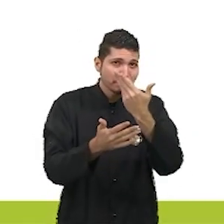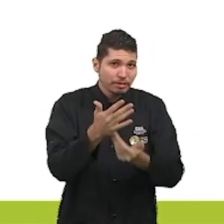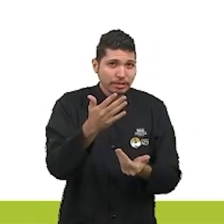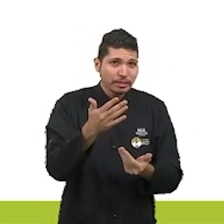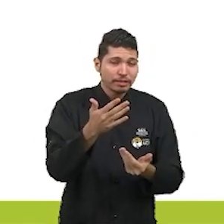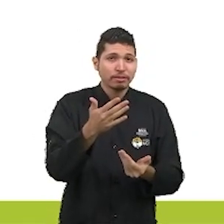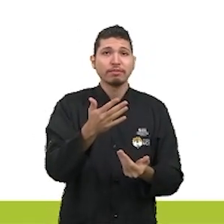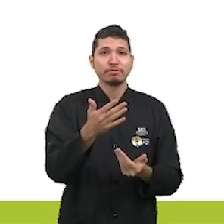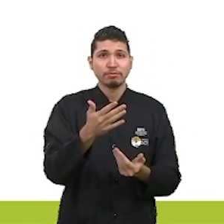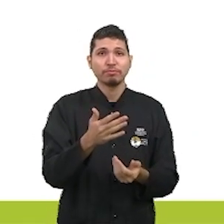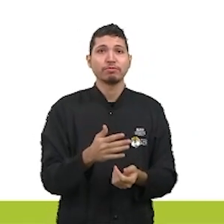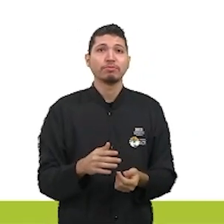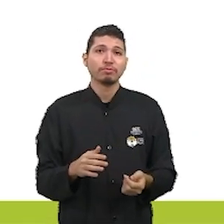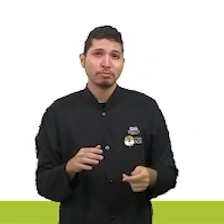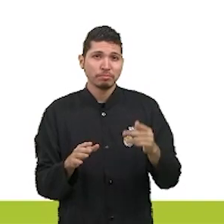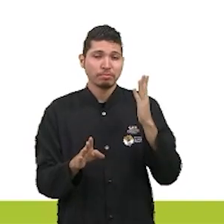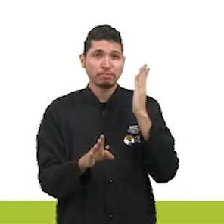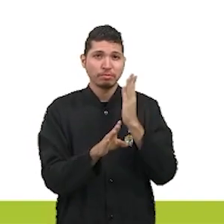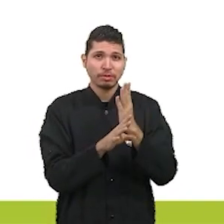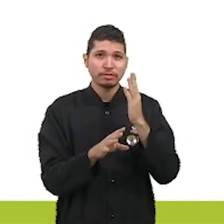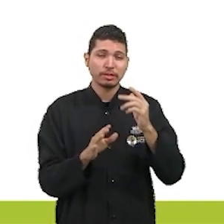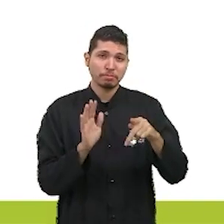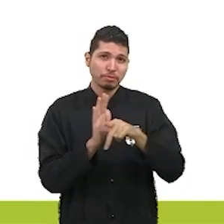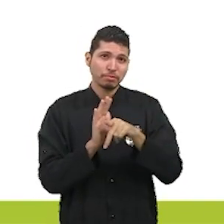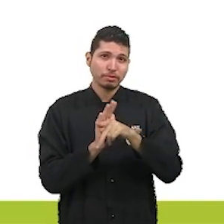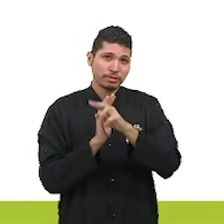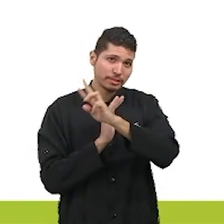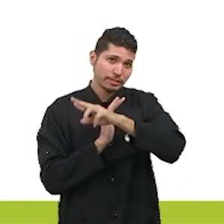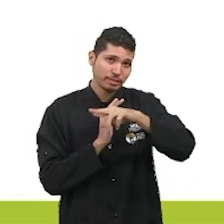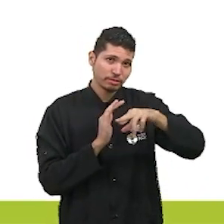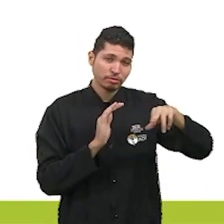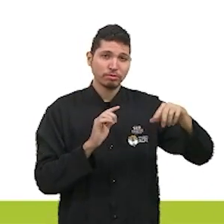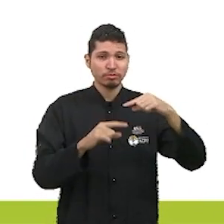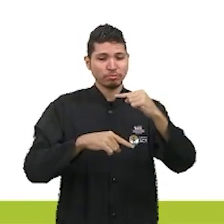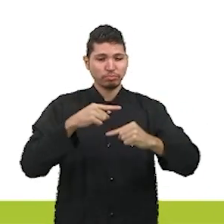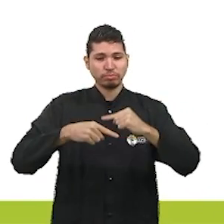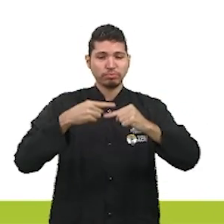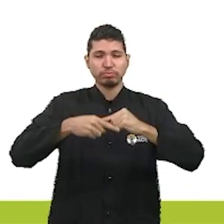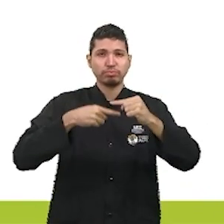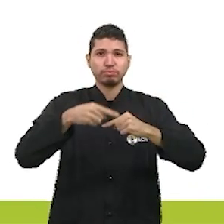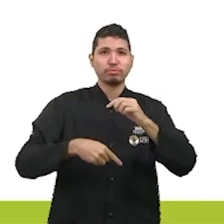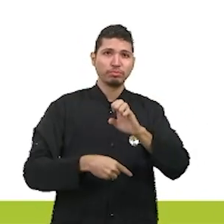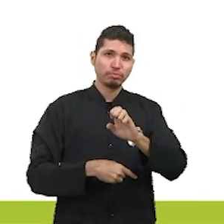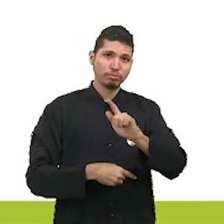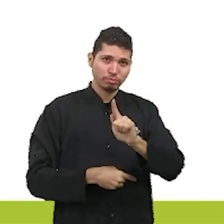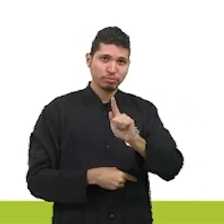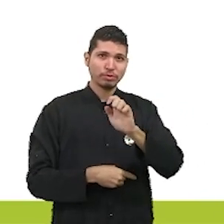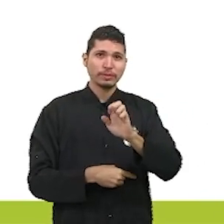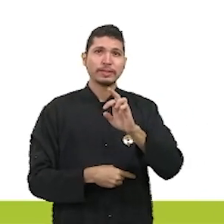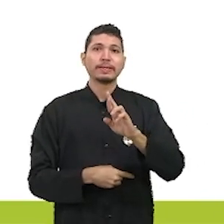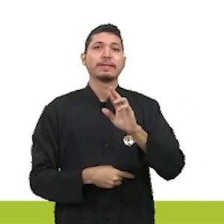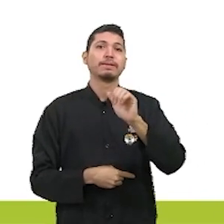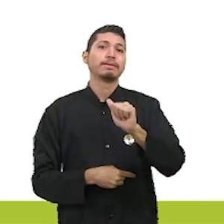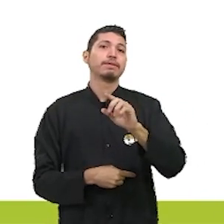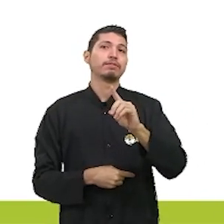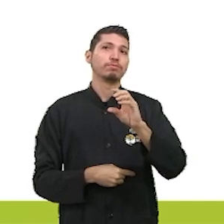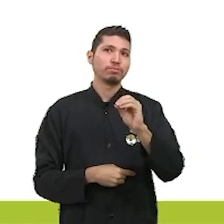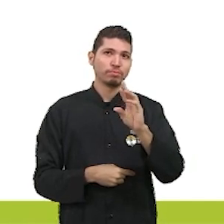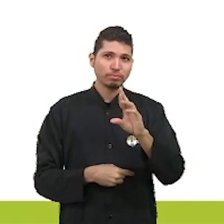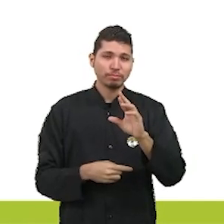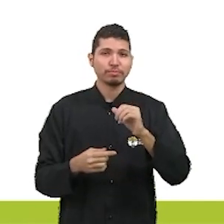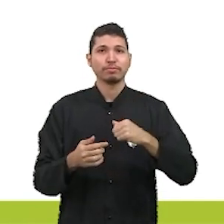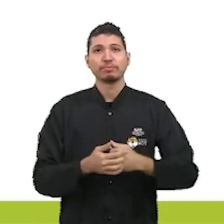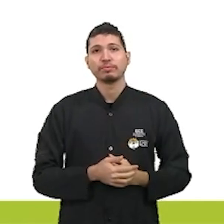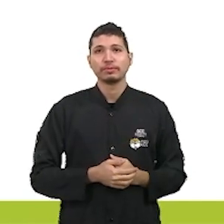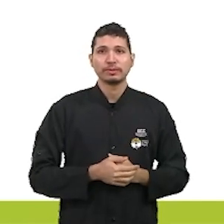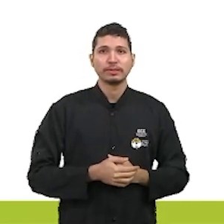causa da própria resistência interna do gerador. E aí, pegando esse conjunto, os dois, né? Esses dois símbolos,